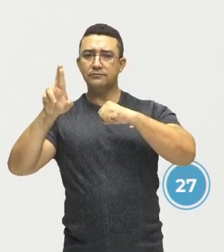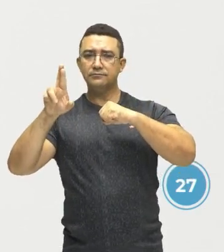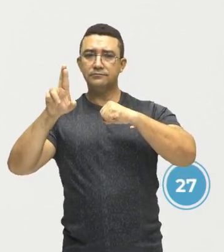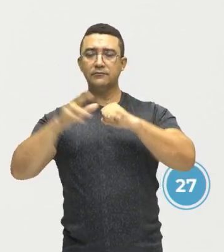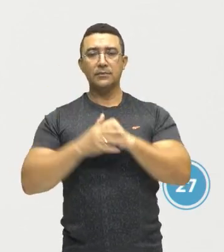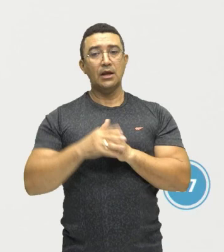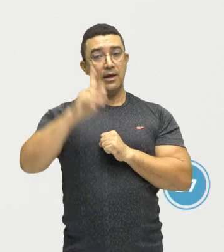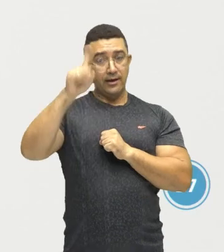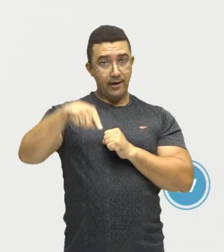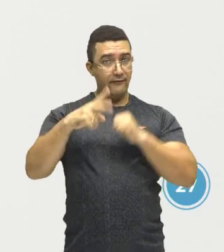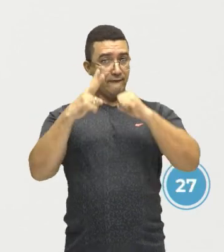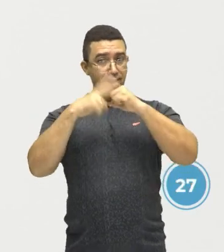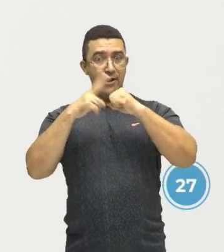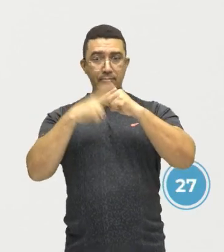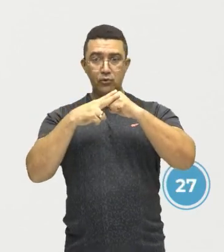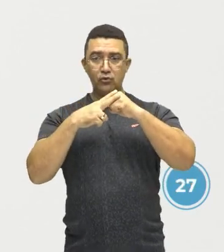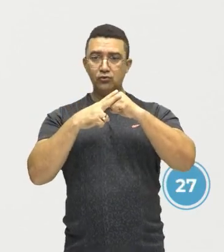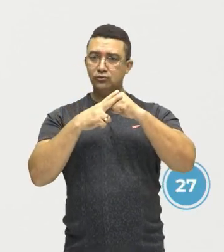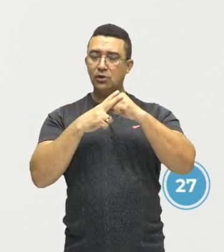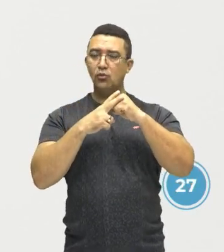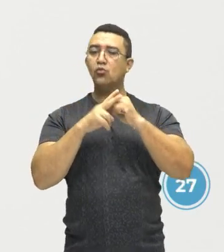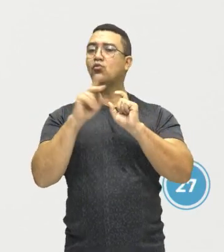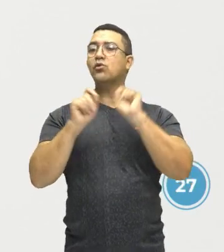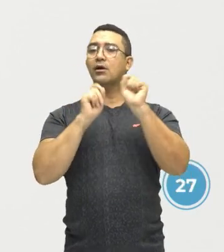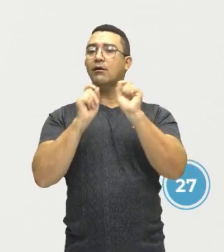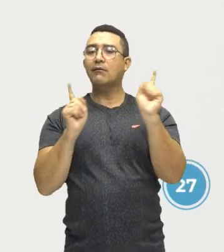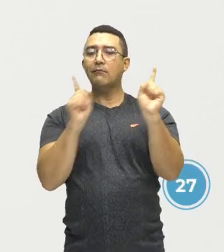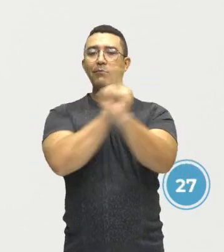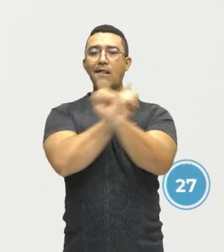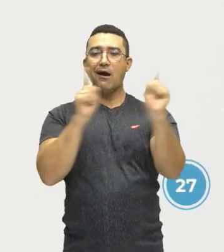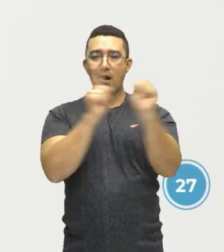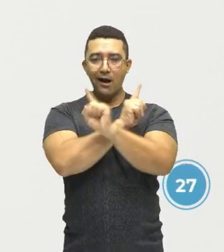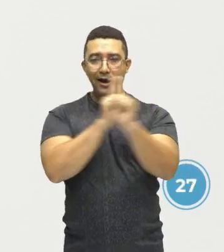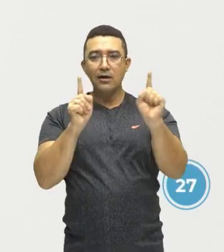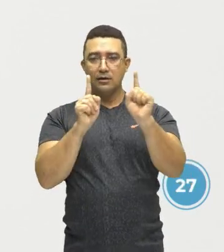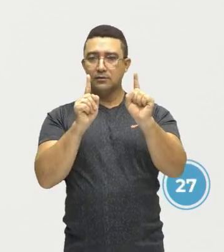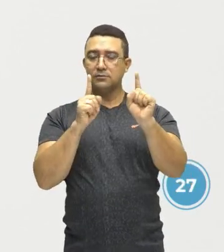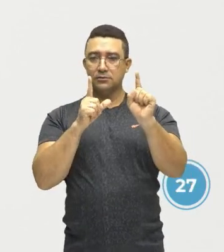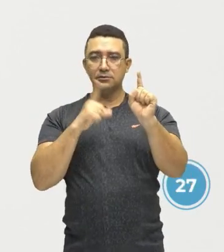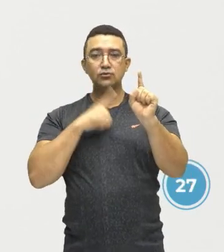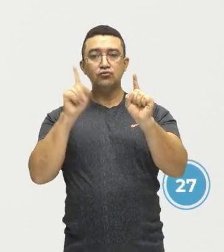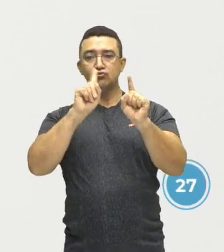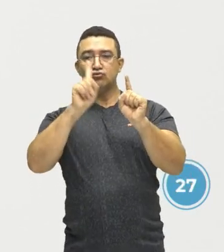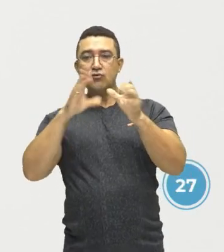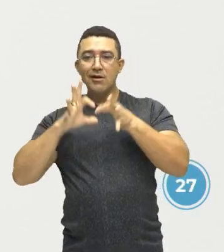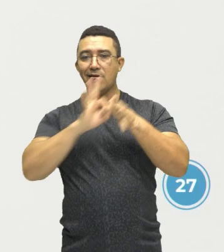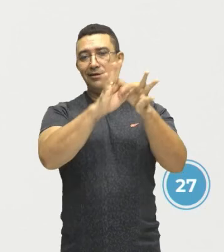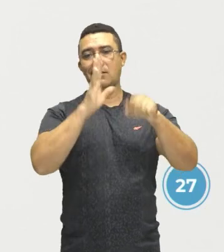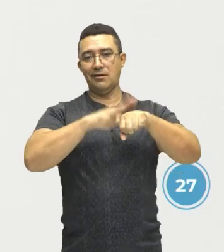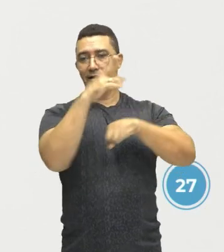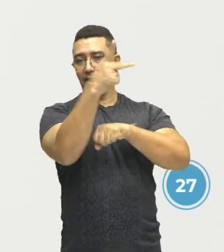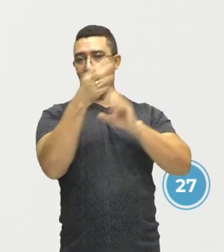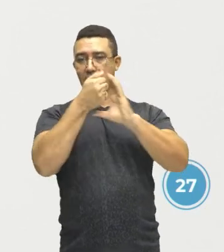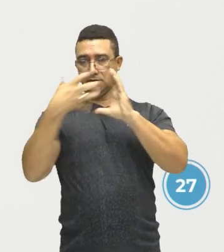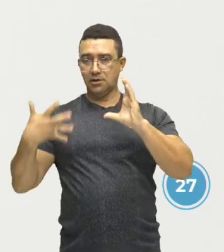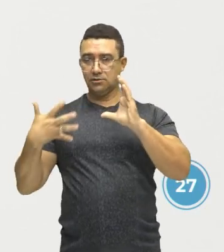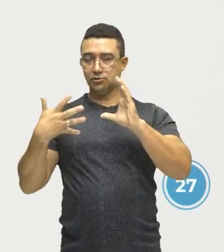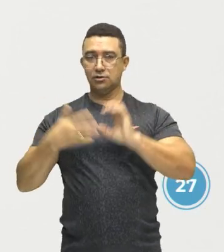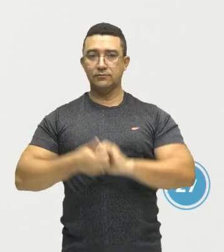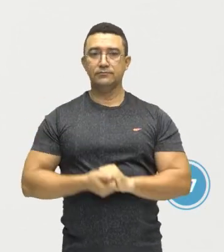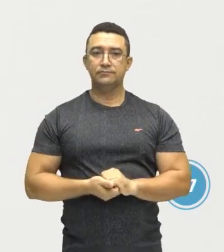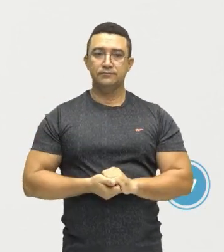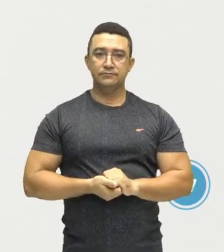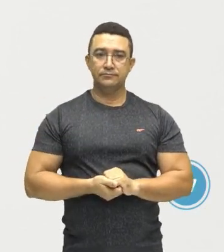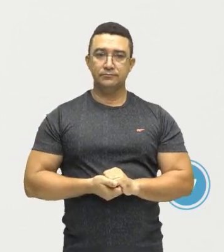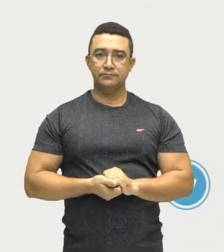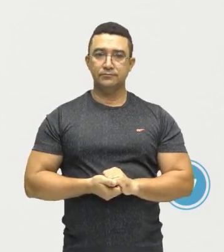Um verbo transitivo, aqui no caso, né? É um verbo que não liga a sua característica, não liga a característica, né? Ele, no caso aqui